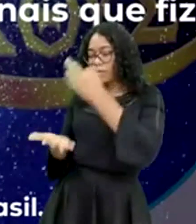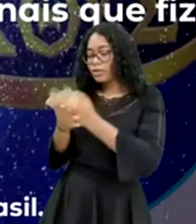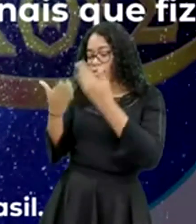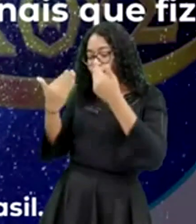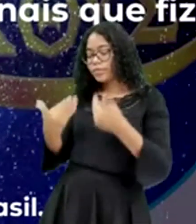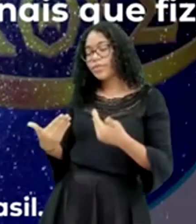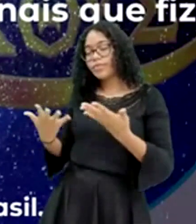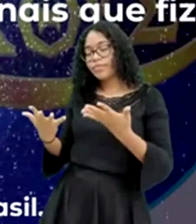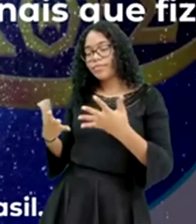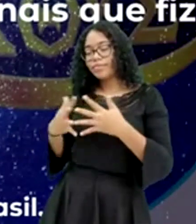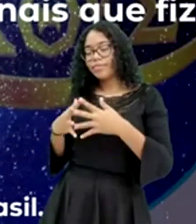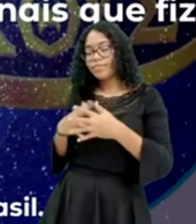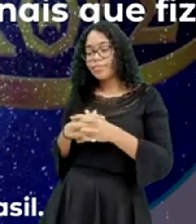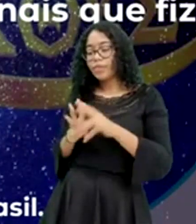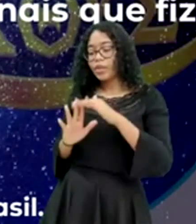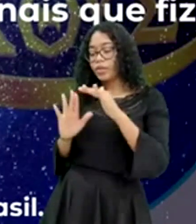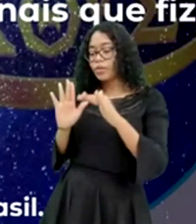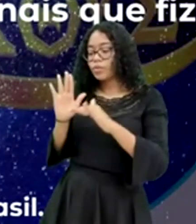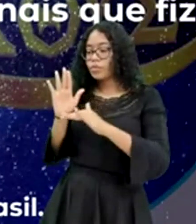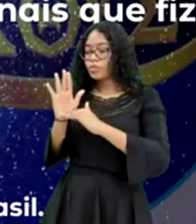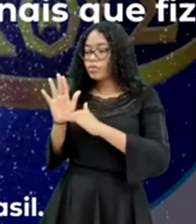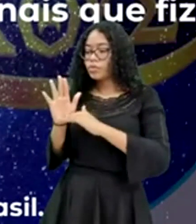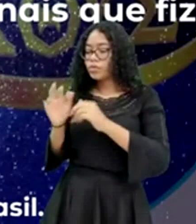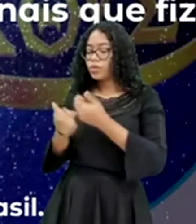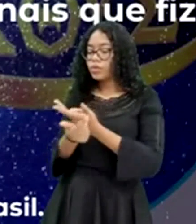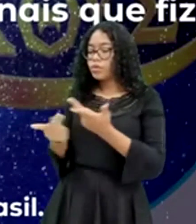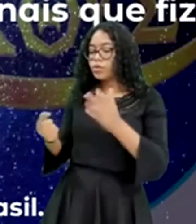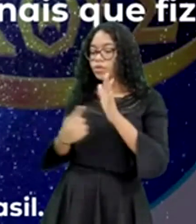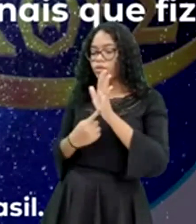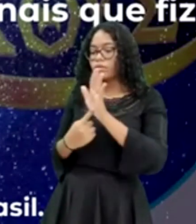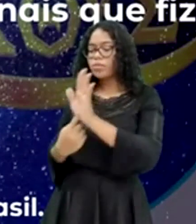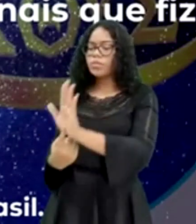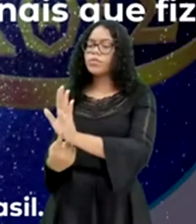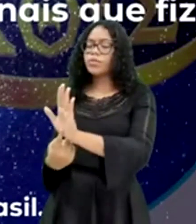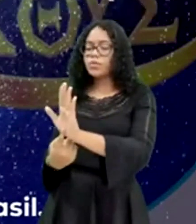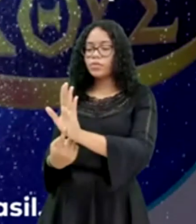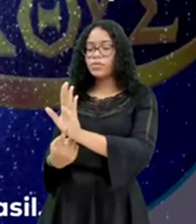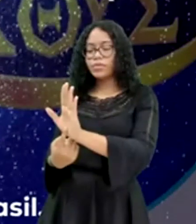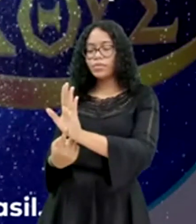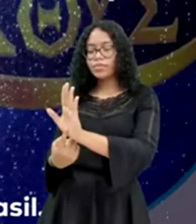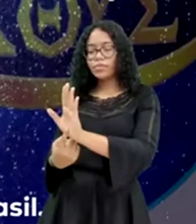a despeito de todos os sinais que fiz no meio dele?